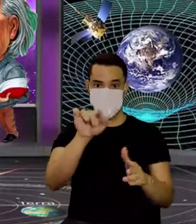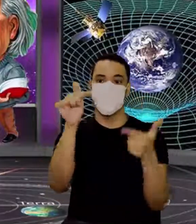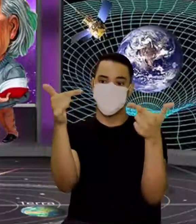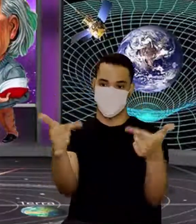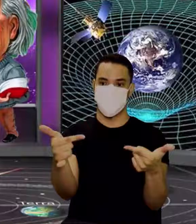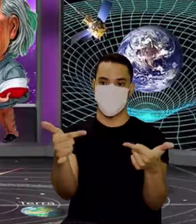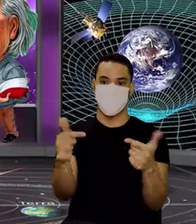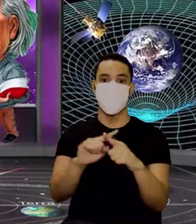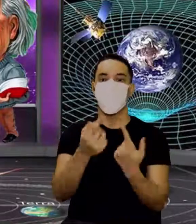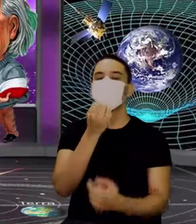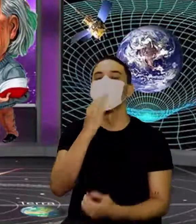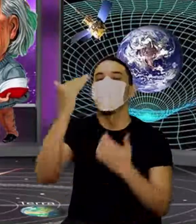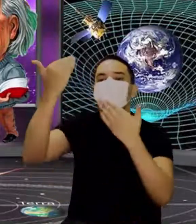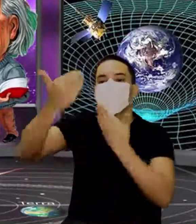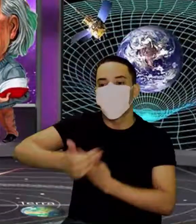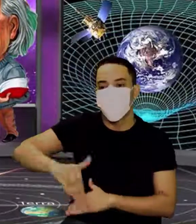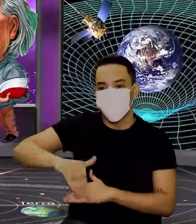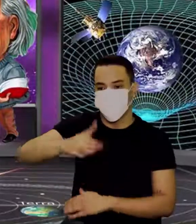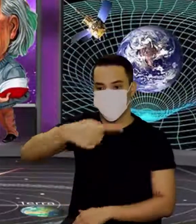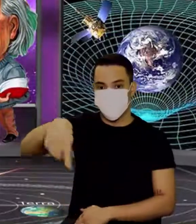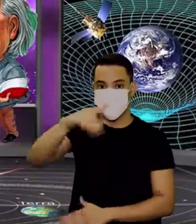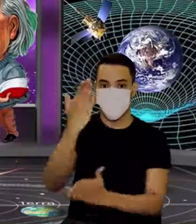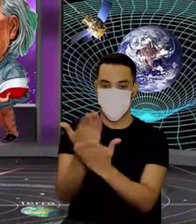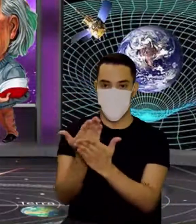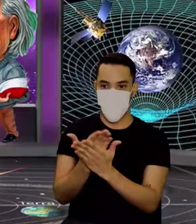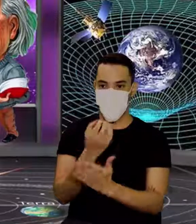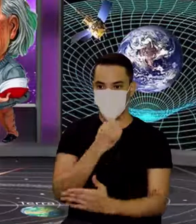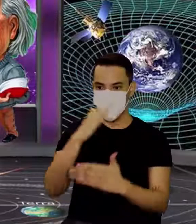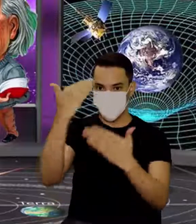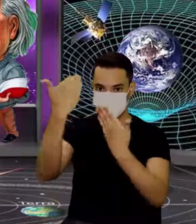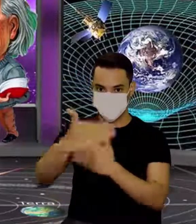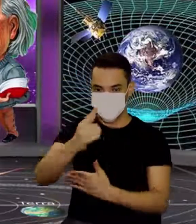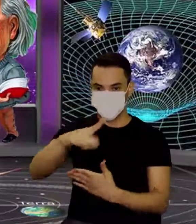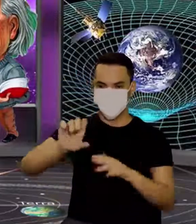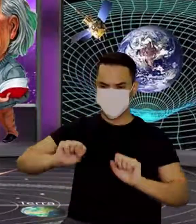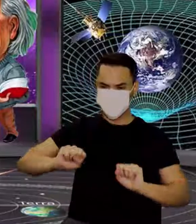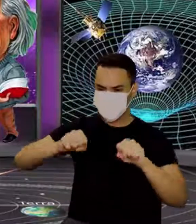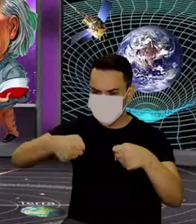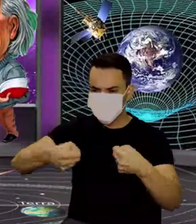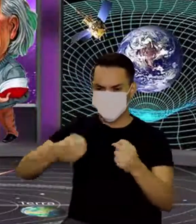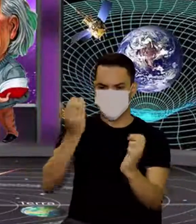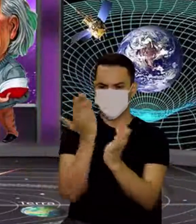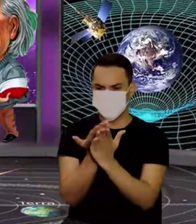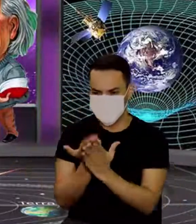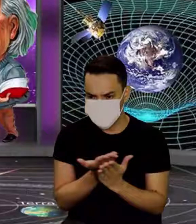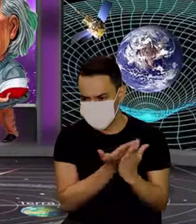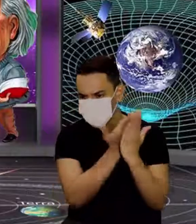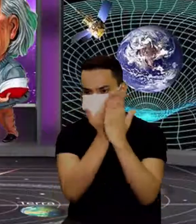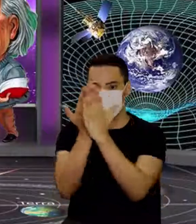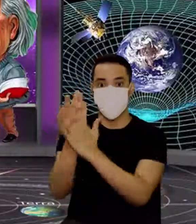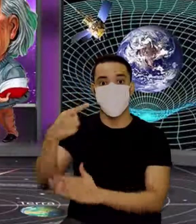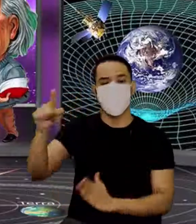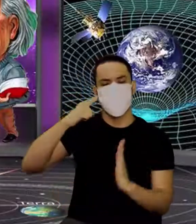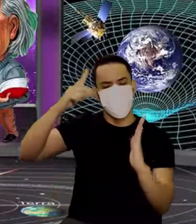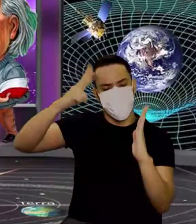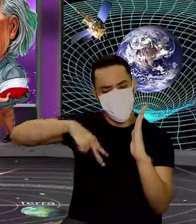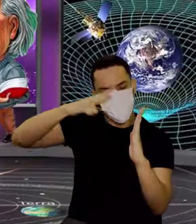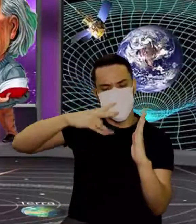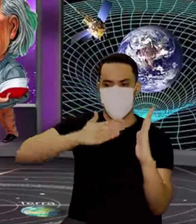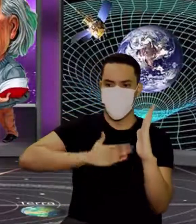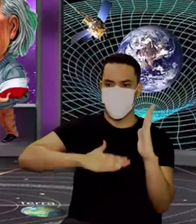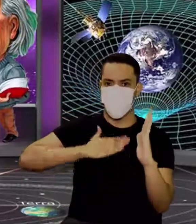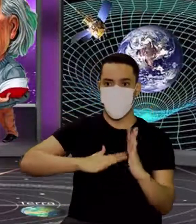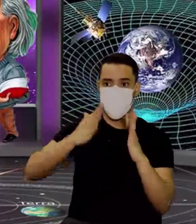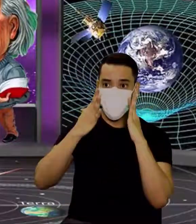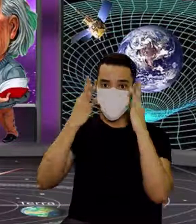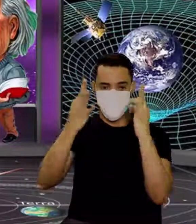né? Então, boa prova para quem estudou, boa prova para quem se dedicou. Então, vai lá, leia com calma, preste